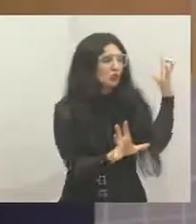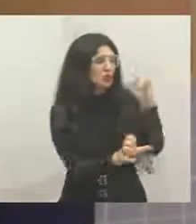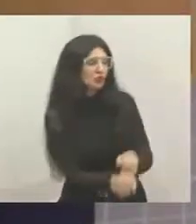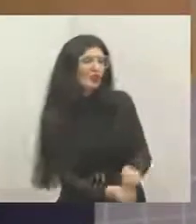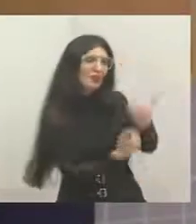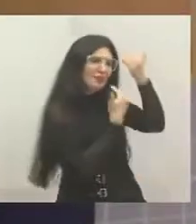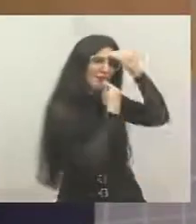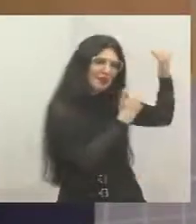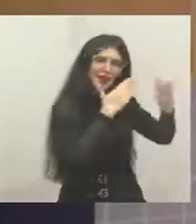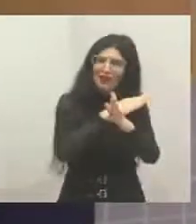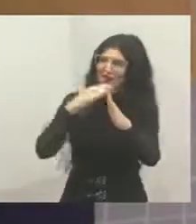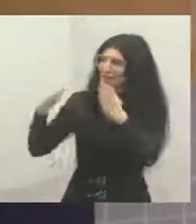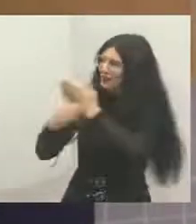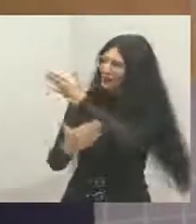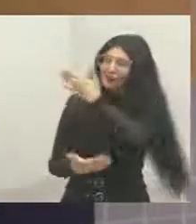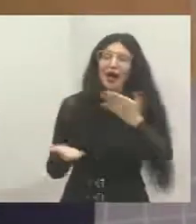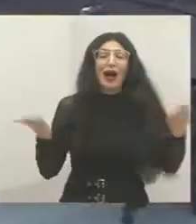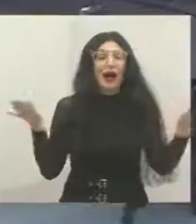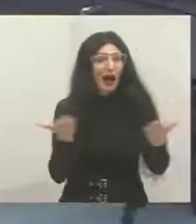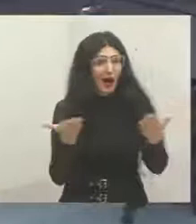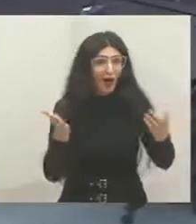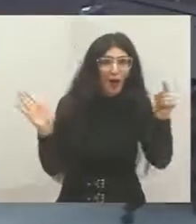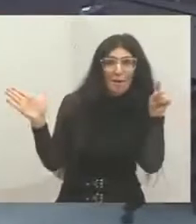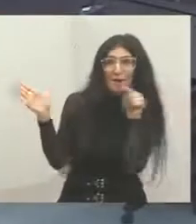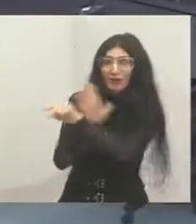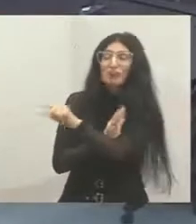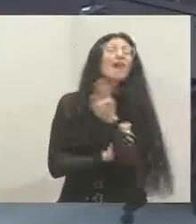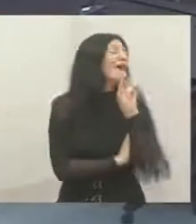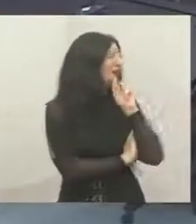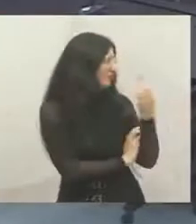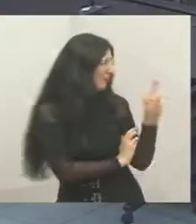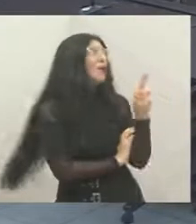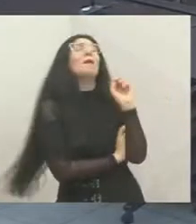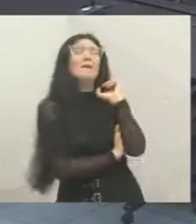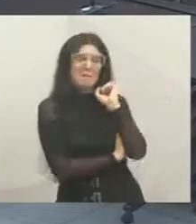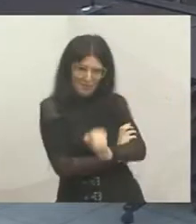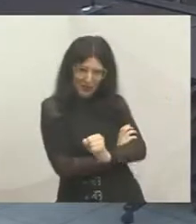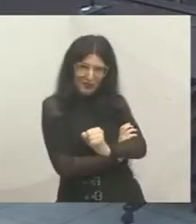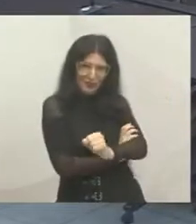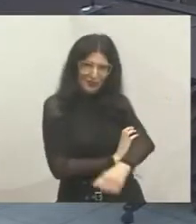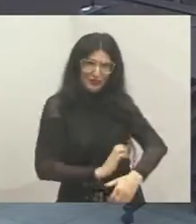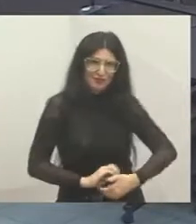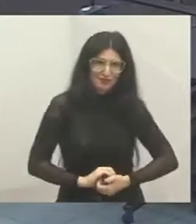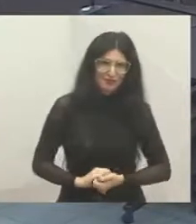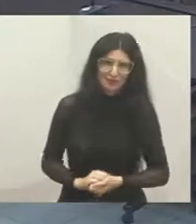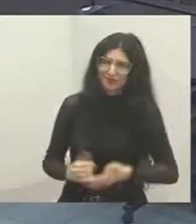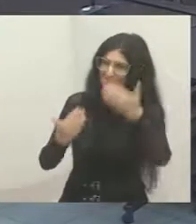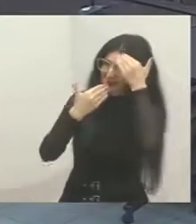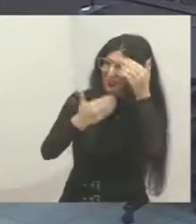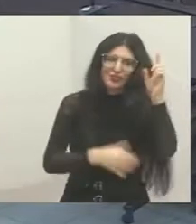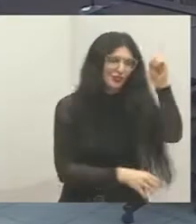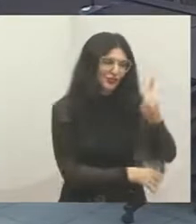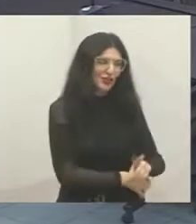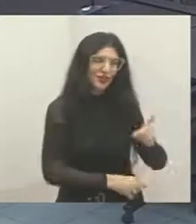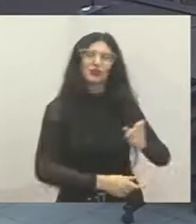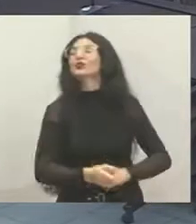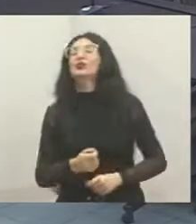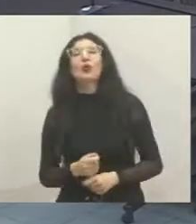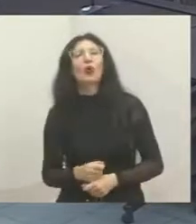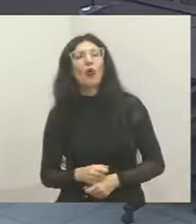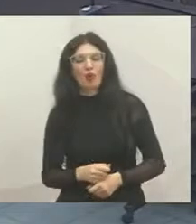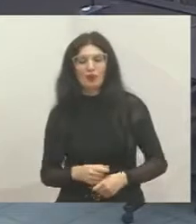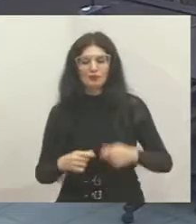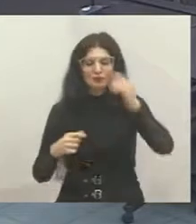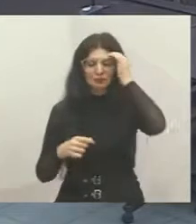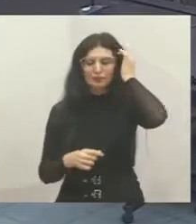Obrigado a todos. Fico aberto agora às possíveis perguntas. Quero agradecer ao diretor de Finanças da Prefeitura Municipal,